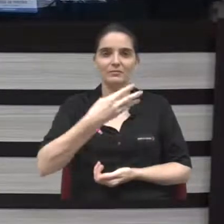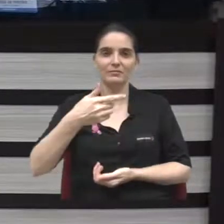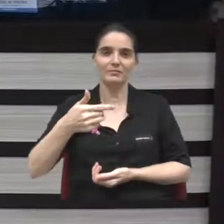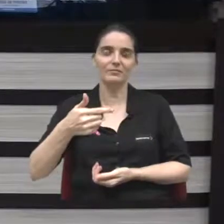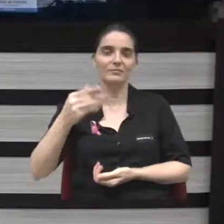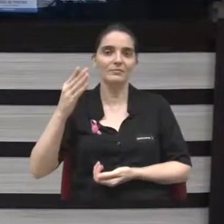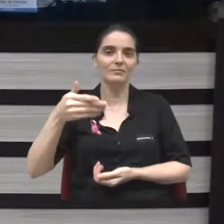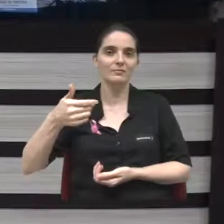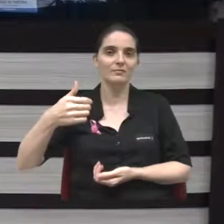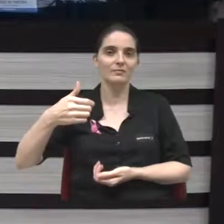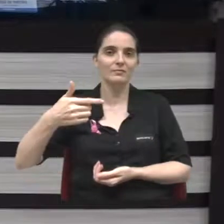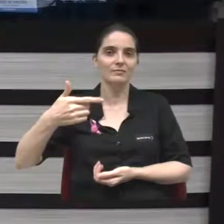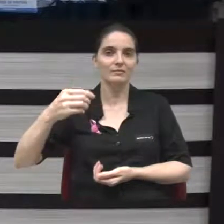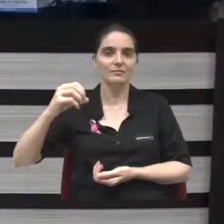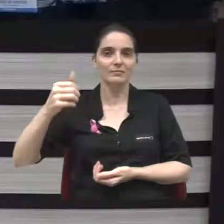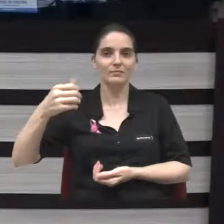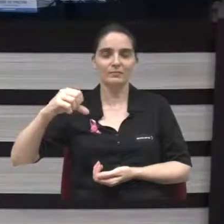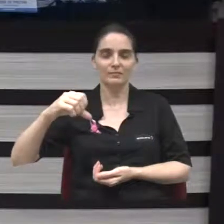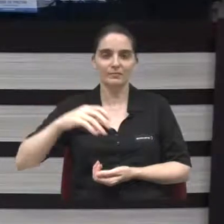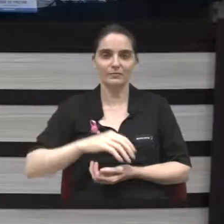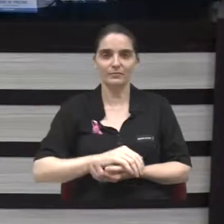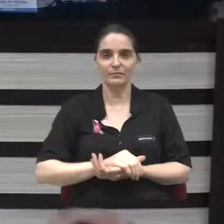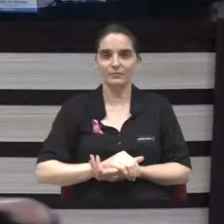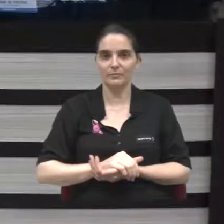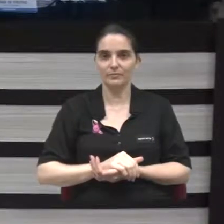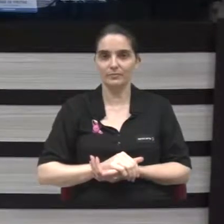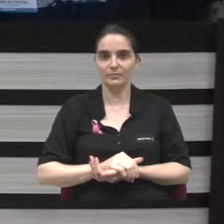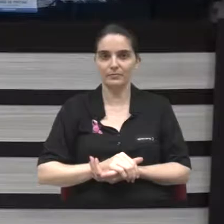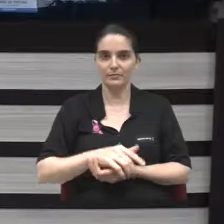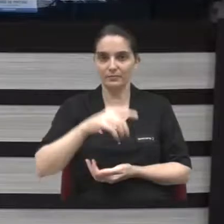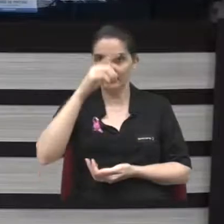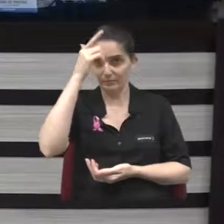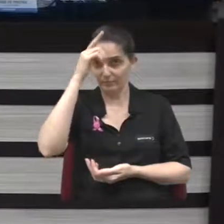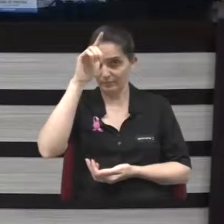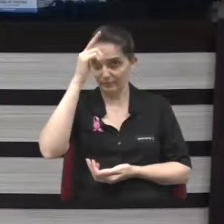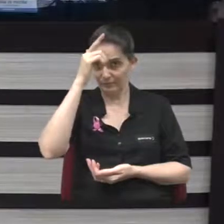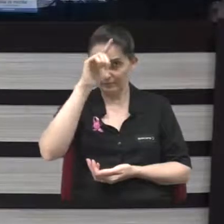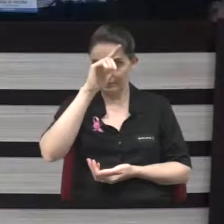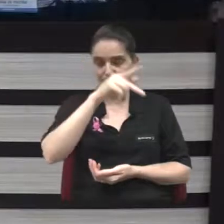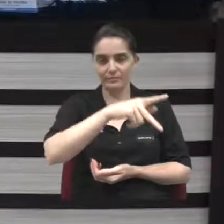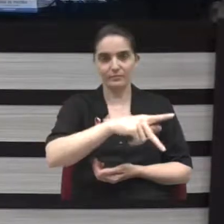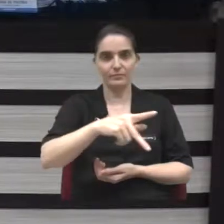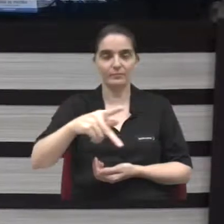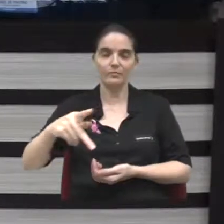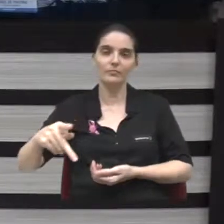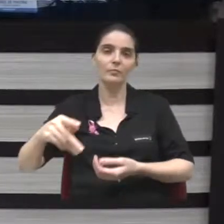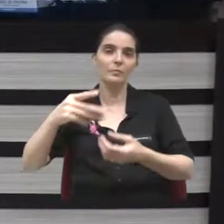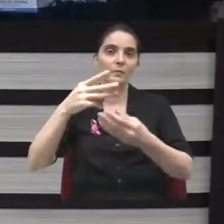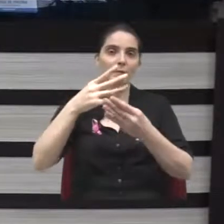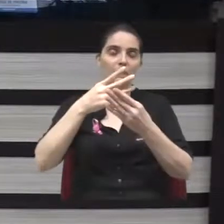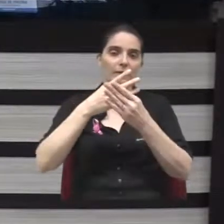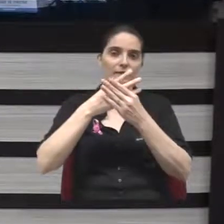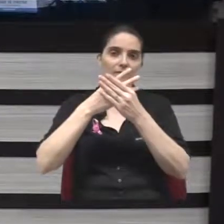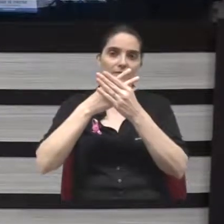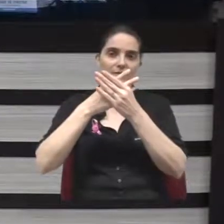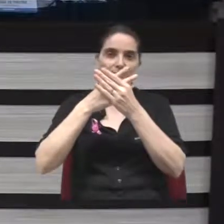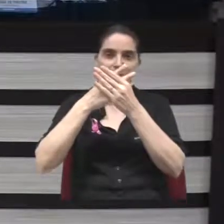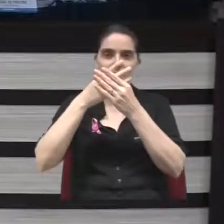42/2019. Ao senhor Sidney Pascotto, presidente da Câmara Municipal de